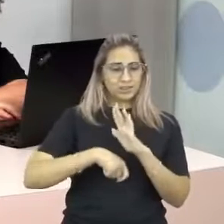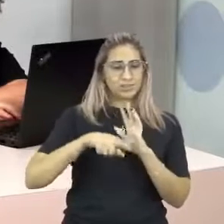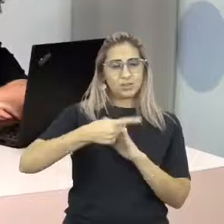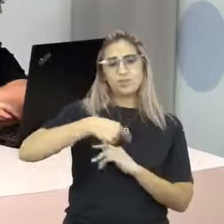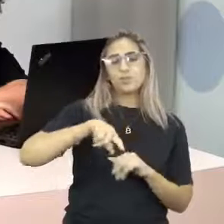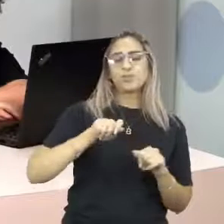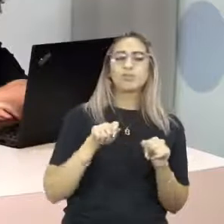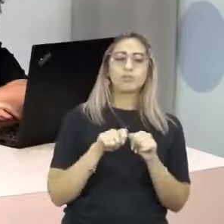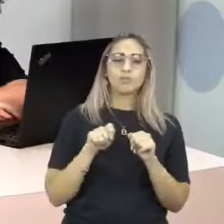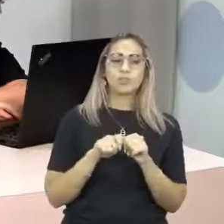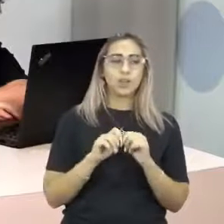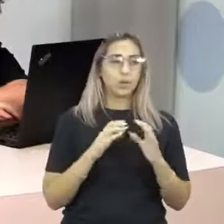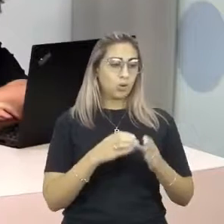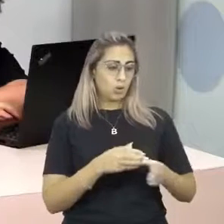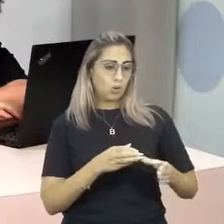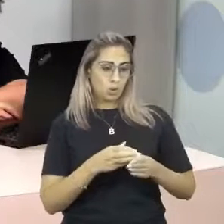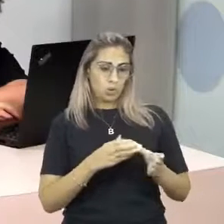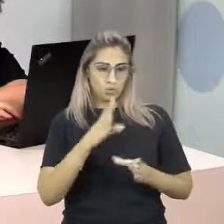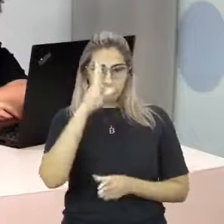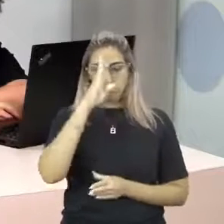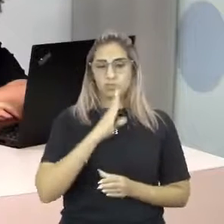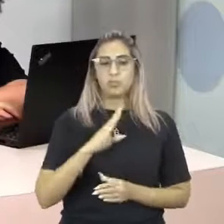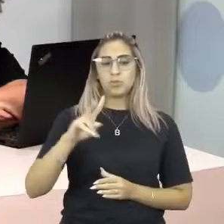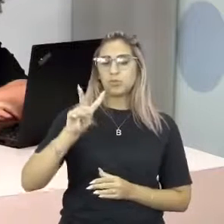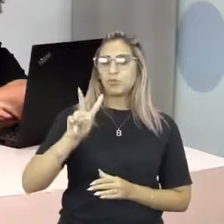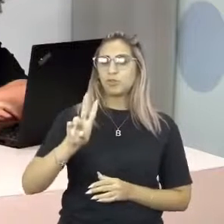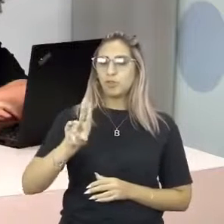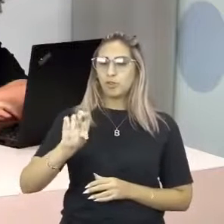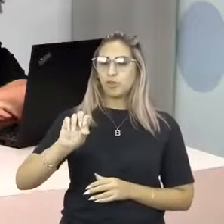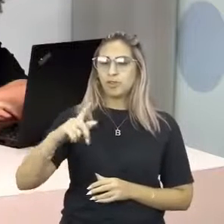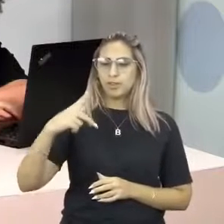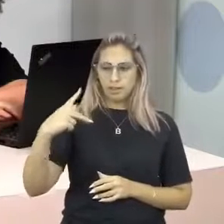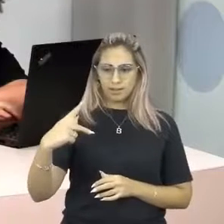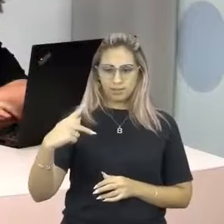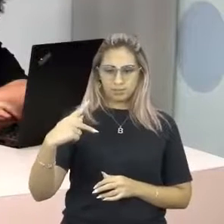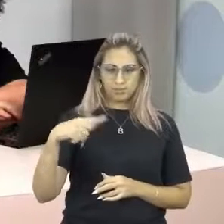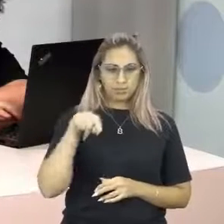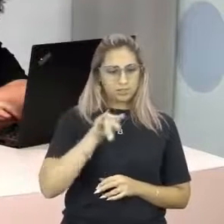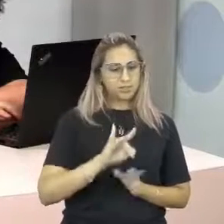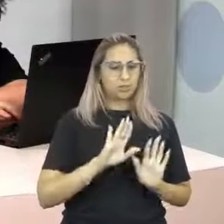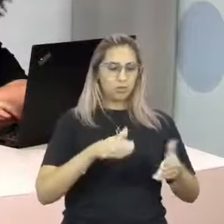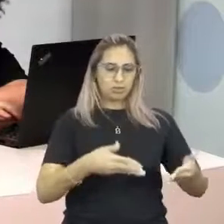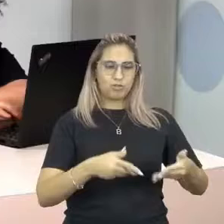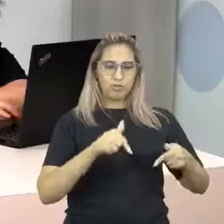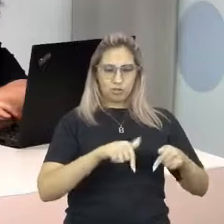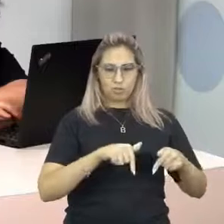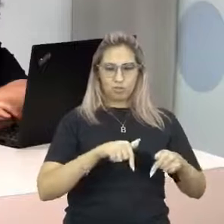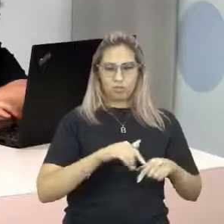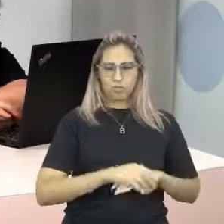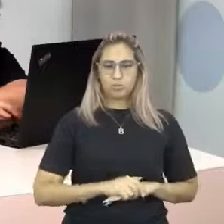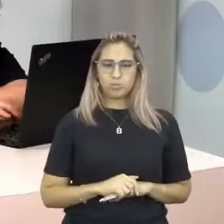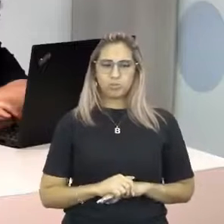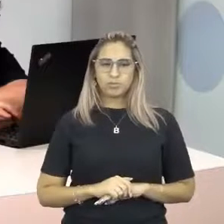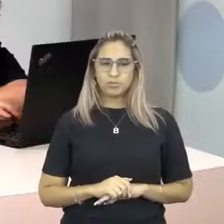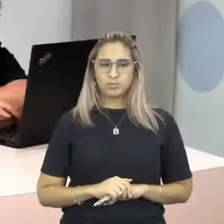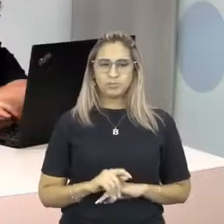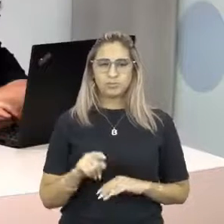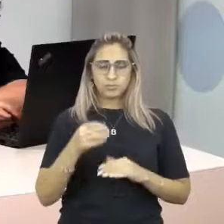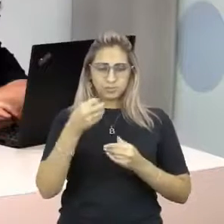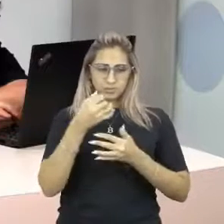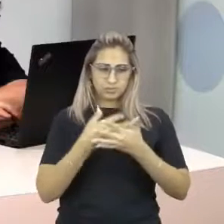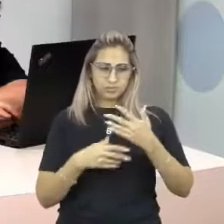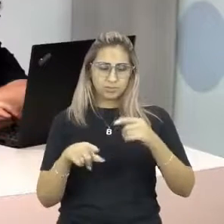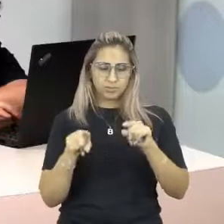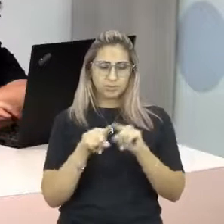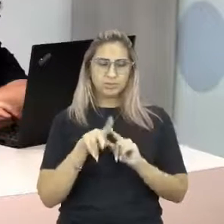fizeram o concurso público da VUNESP. É focado apenas nesse público. Então, colocaram aqui no chat também